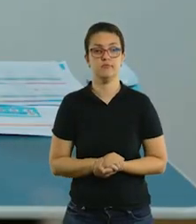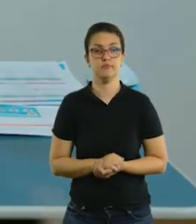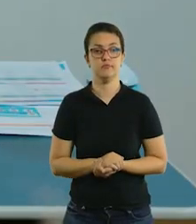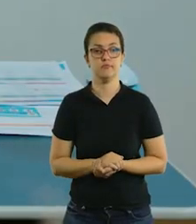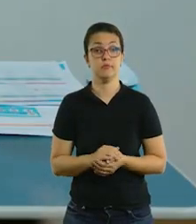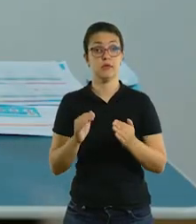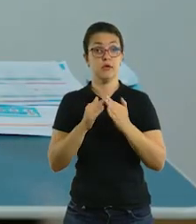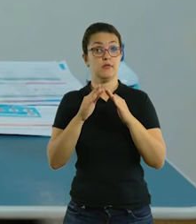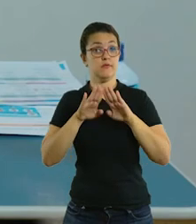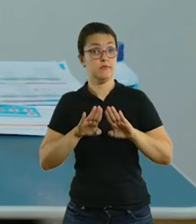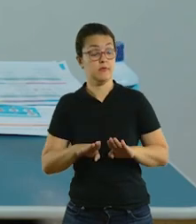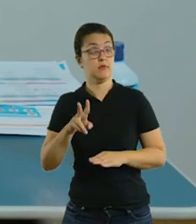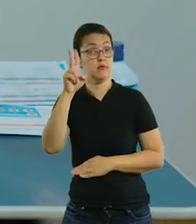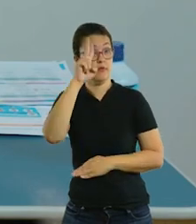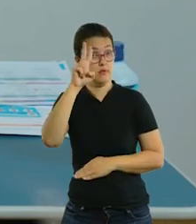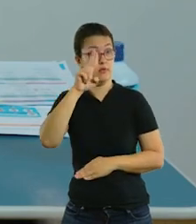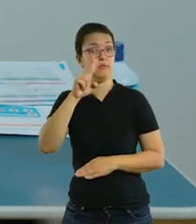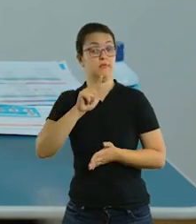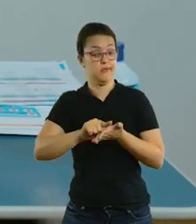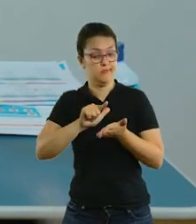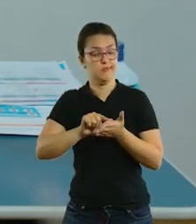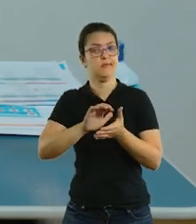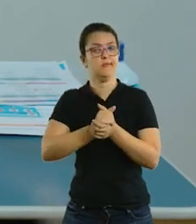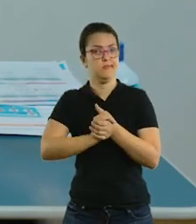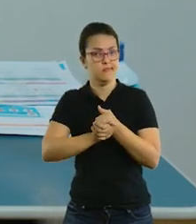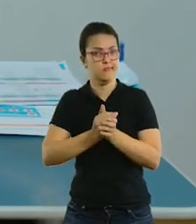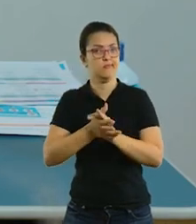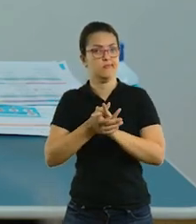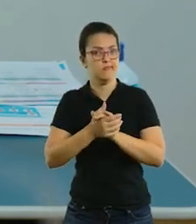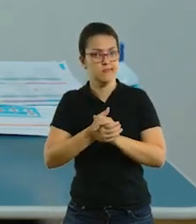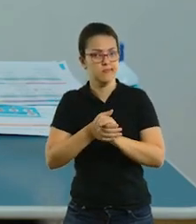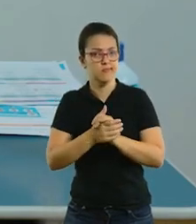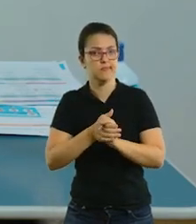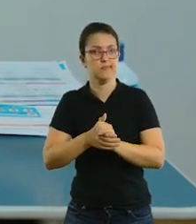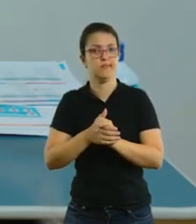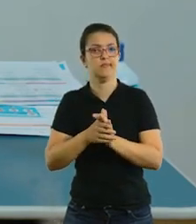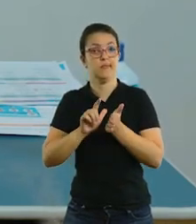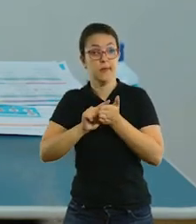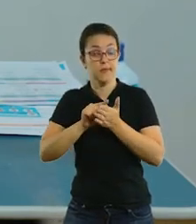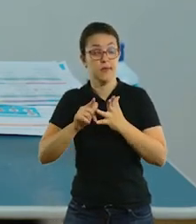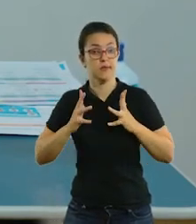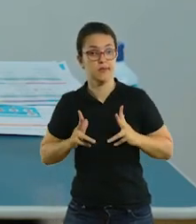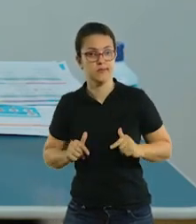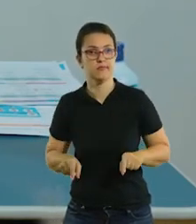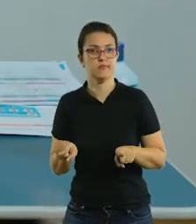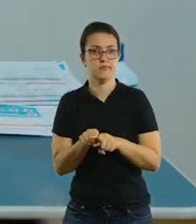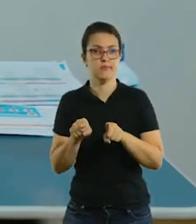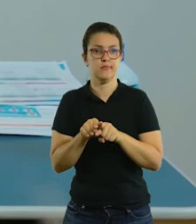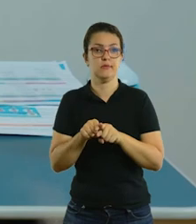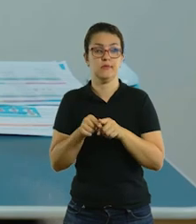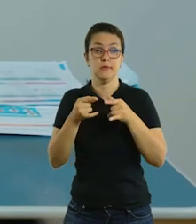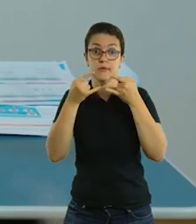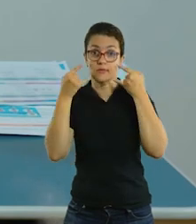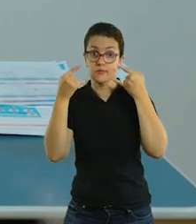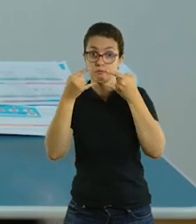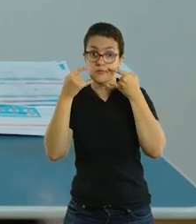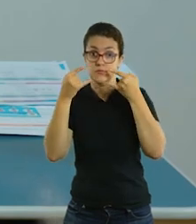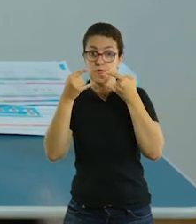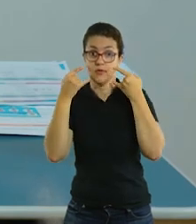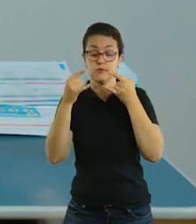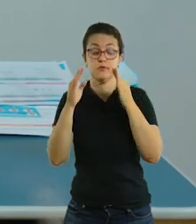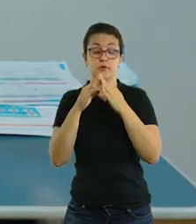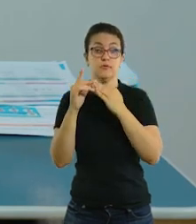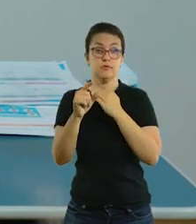essas foram as atividades de hoje. Fiquem em casa, não se esqueçam de lavar bem as mãos, manter a higiene, usar a